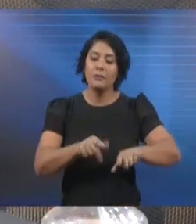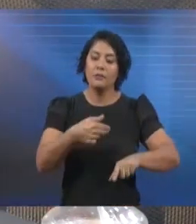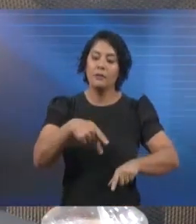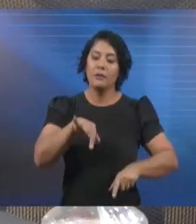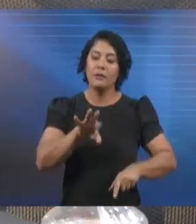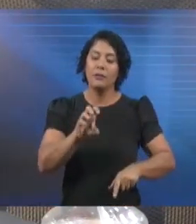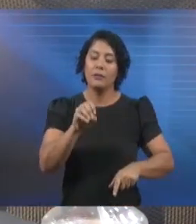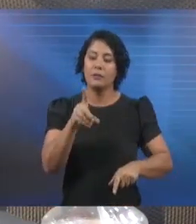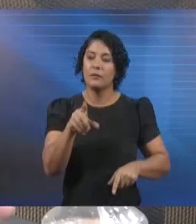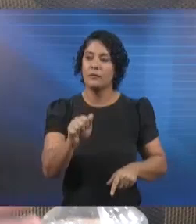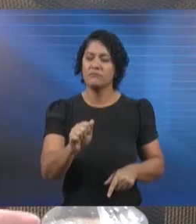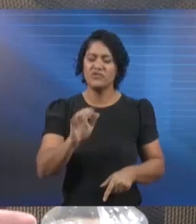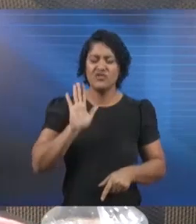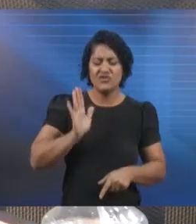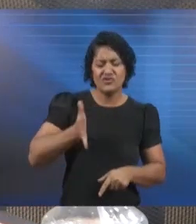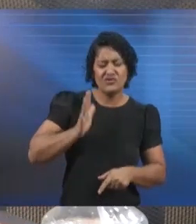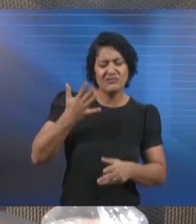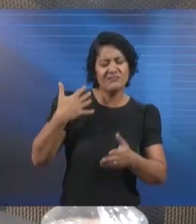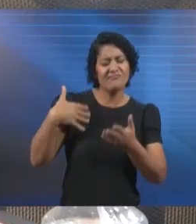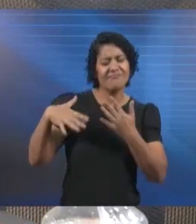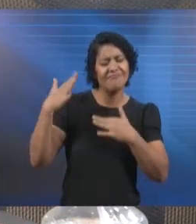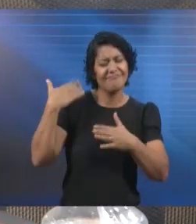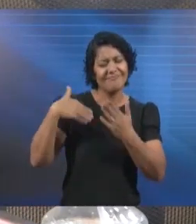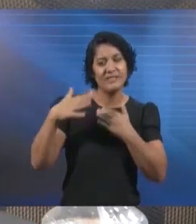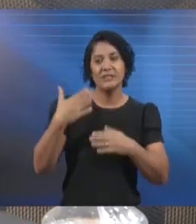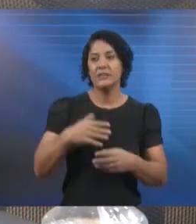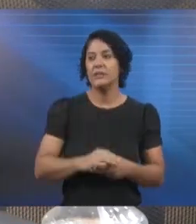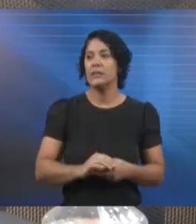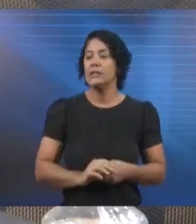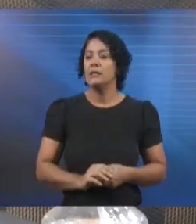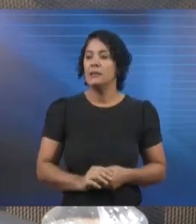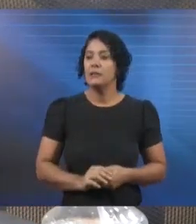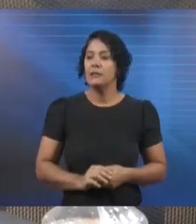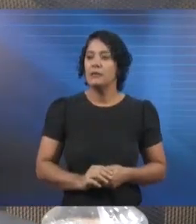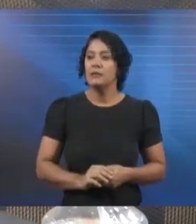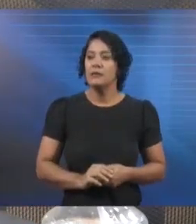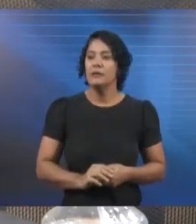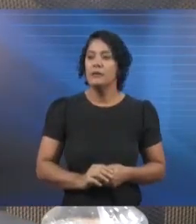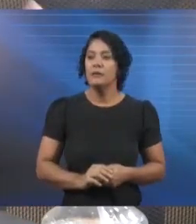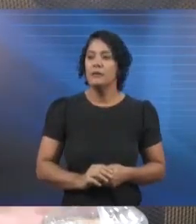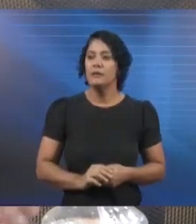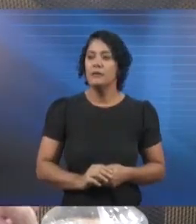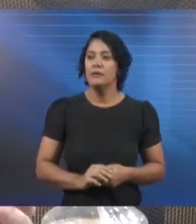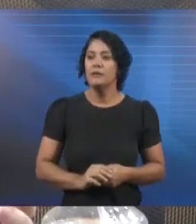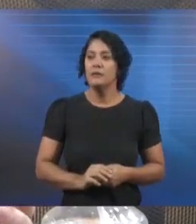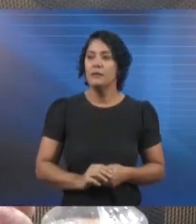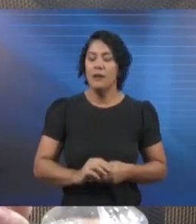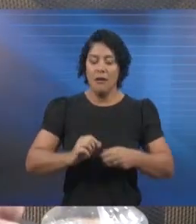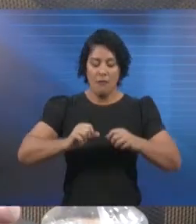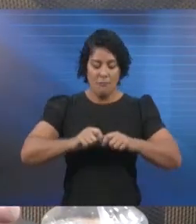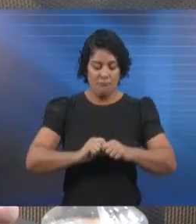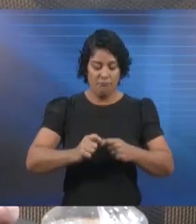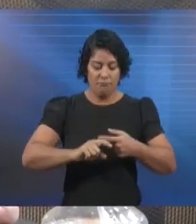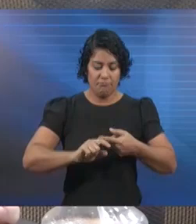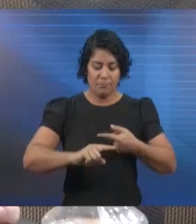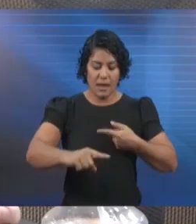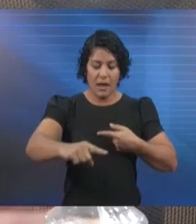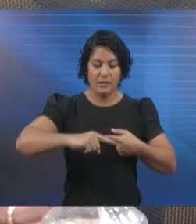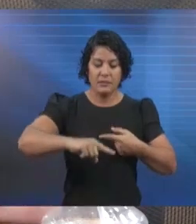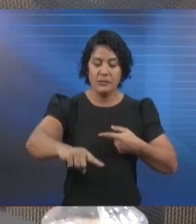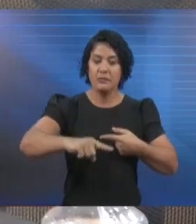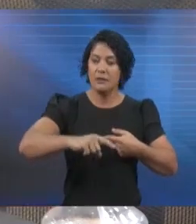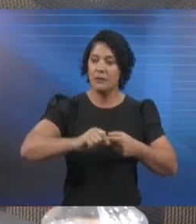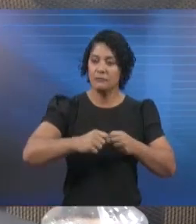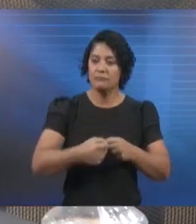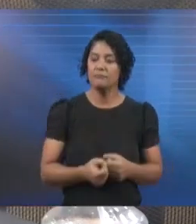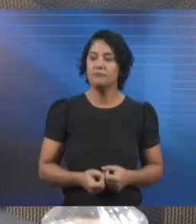já faz tempo e esse projeto da engorda que é o alargamento da faixa de areia ele é um